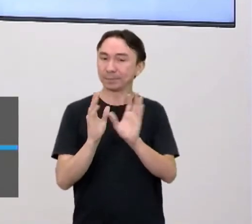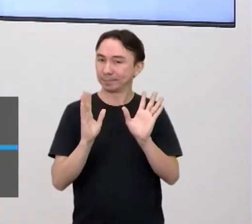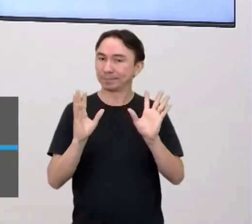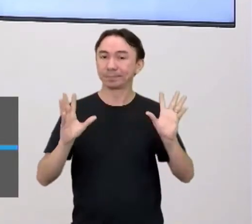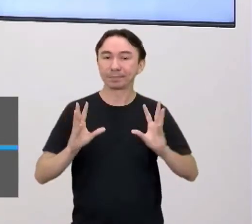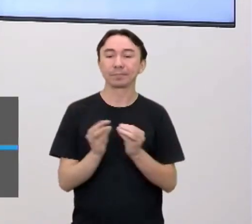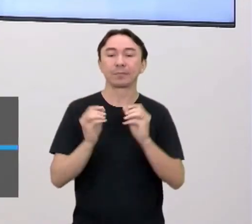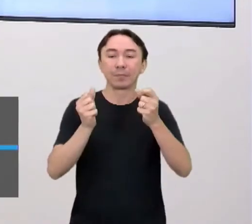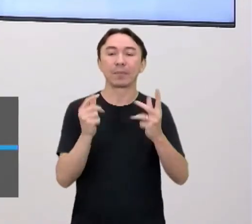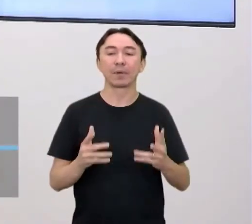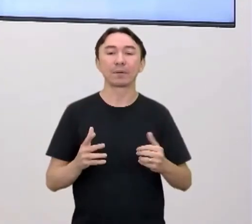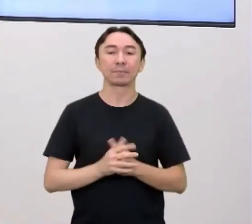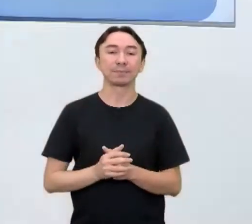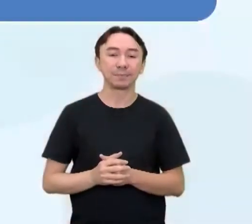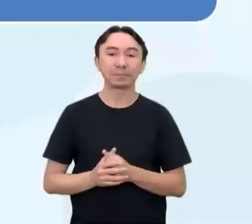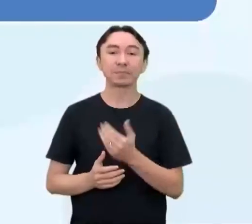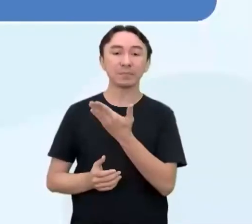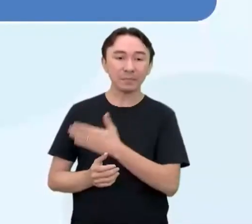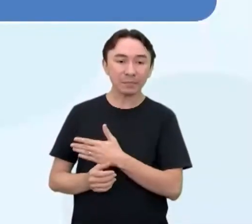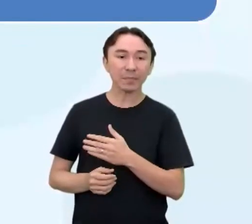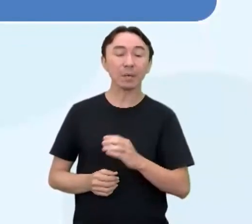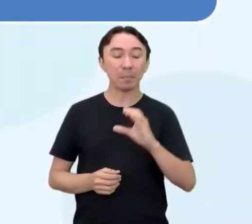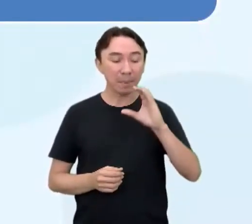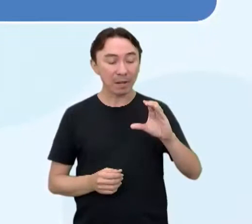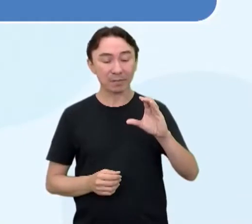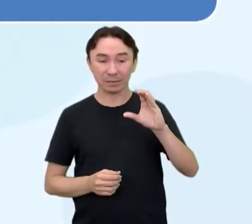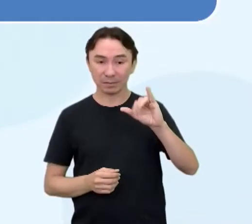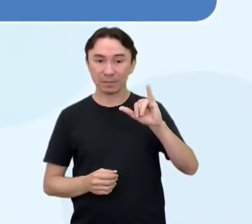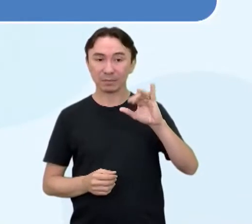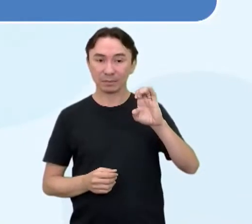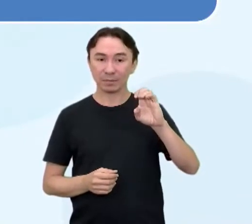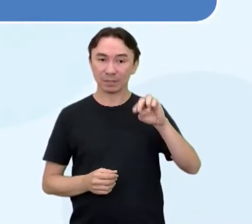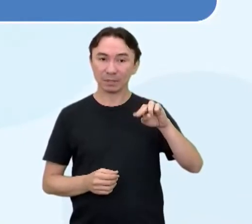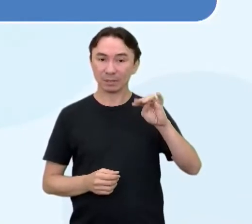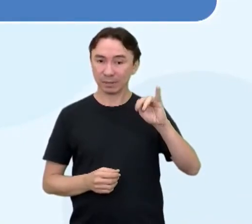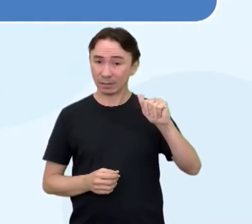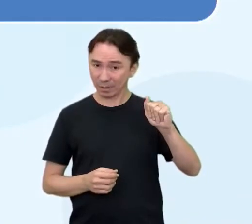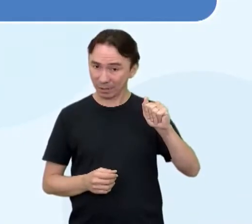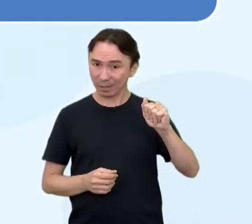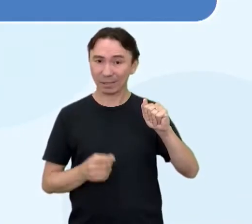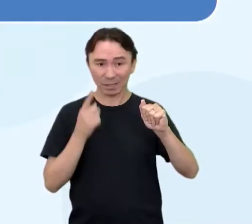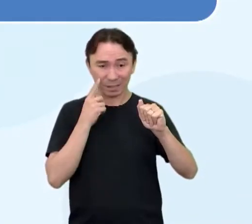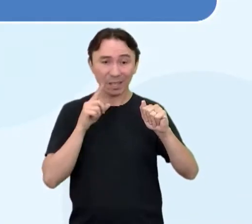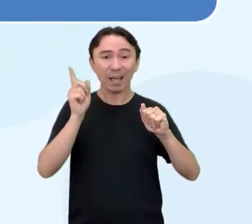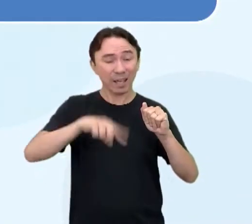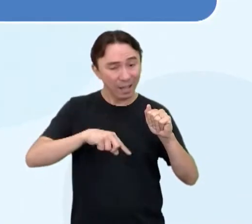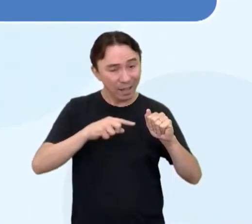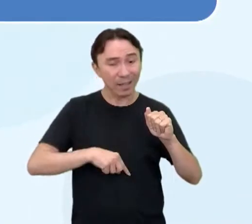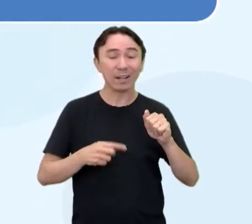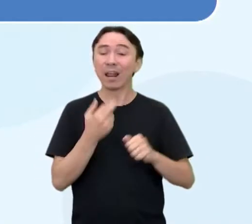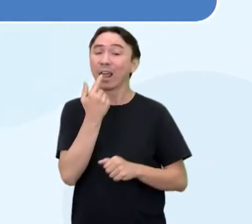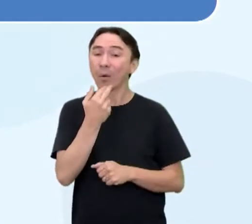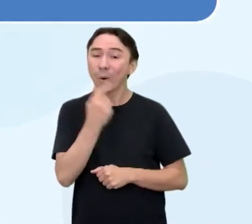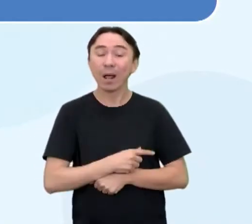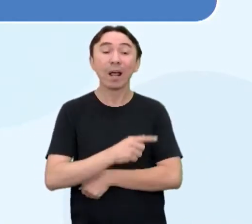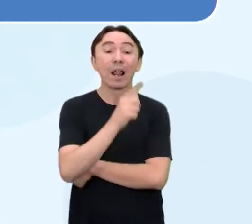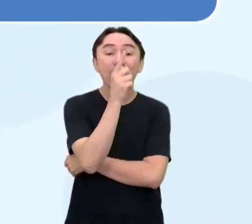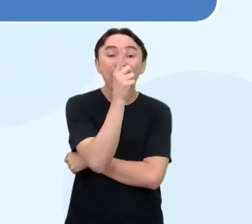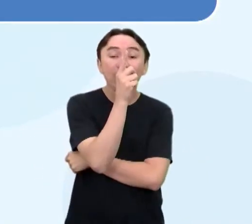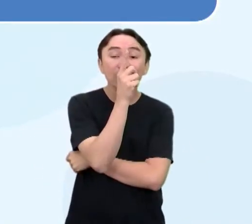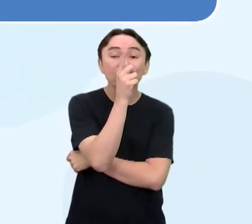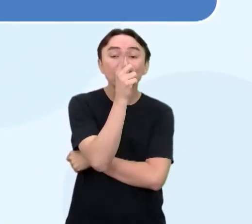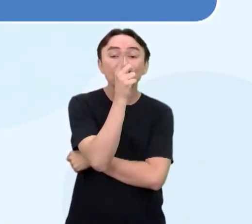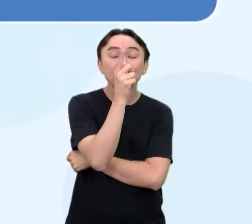tem ciência, que é do latim scientia, acho que é isso, traduzido por conhecimento. Então, peraí,